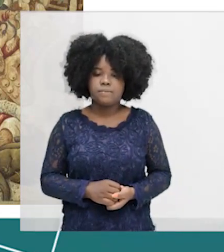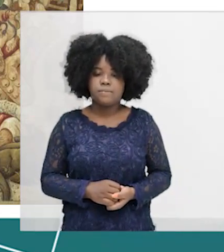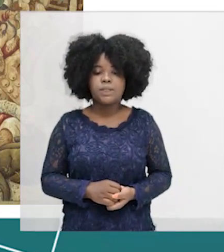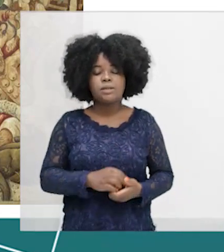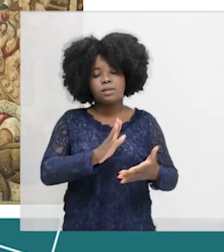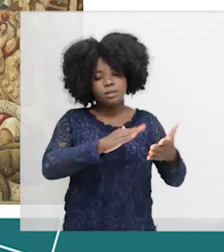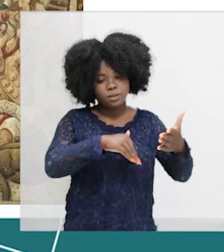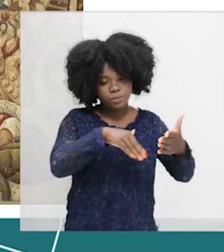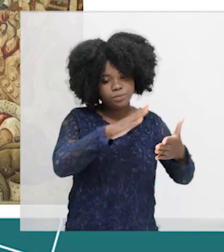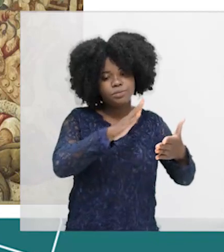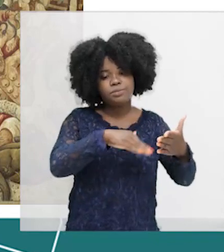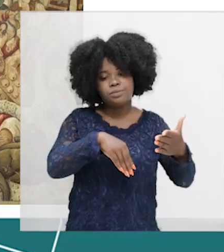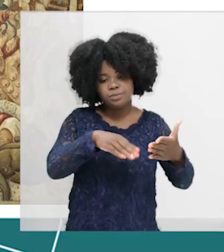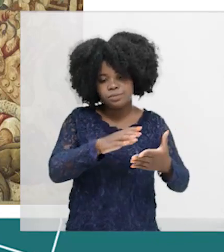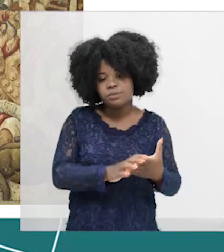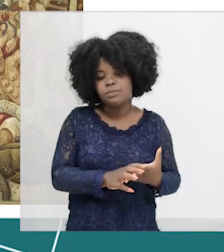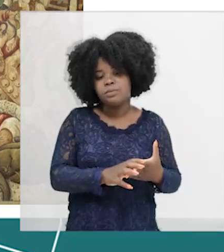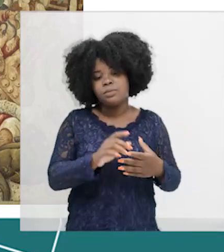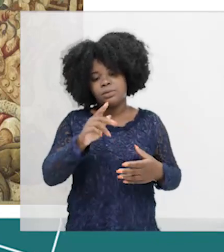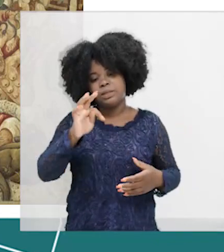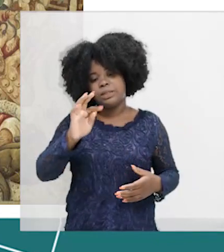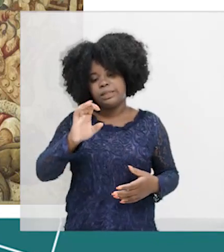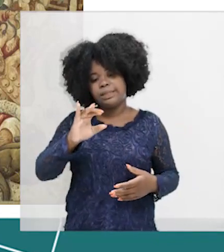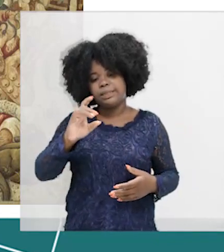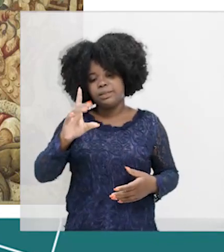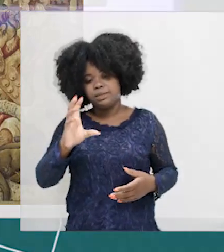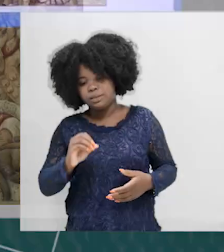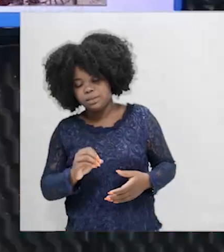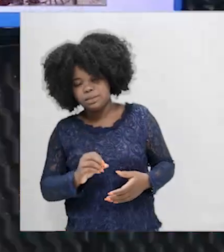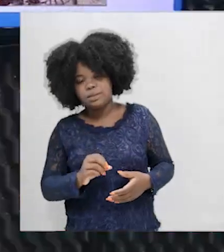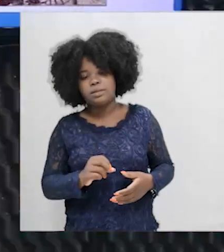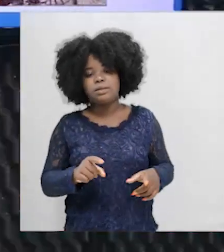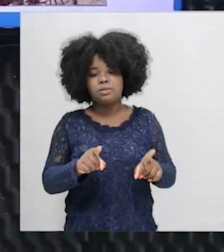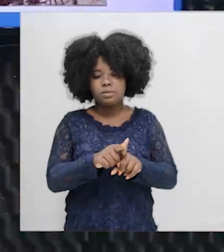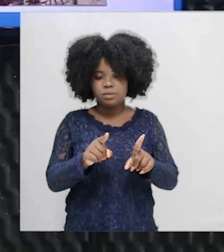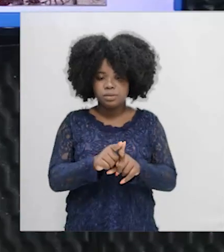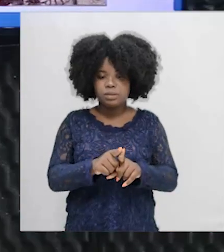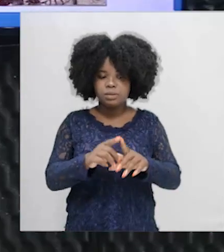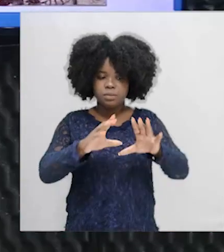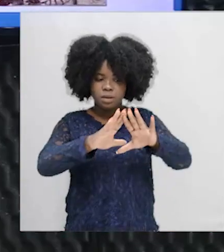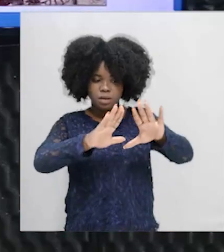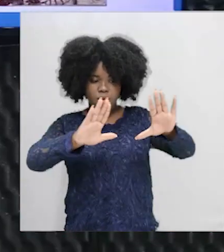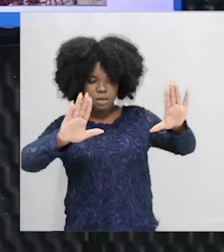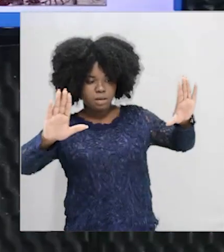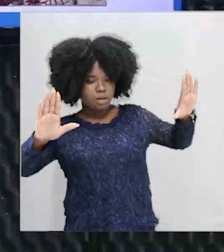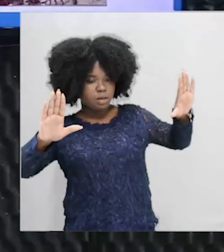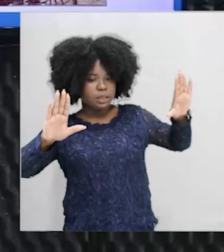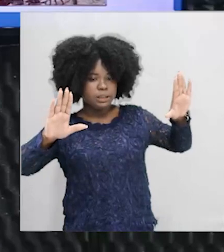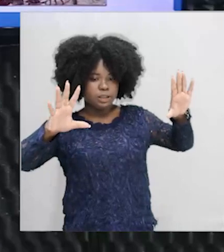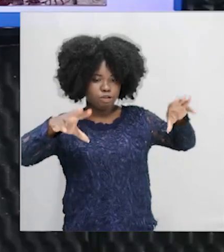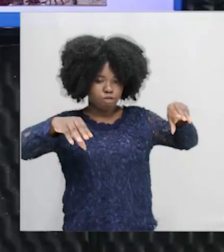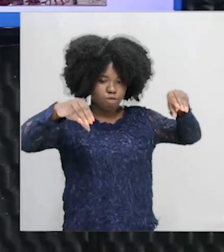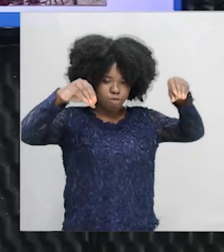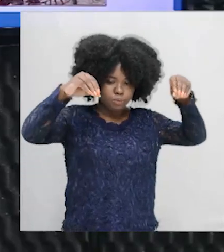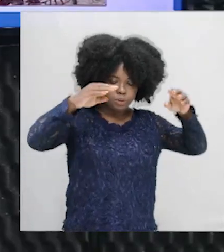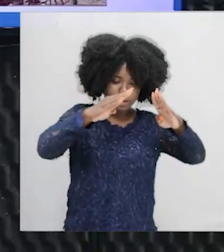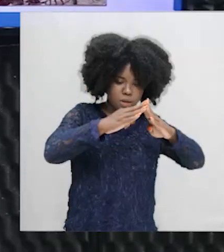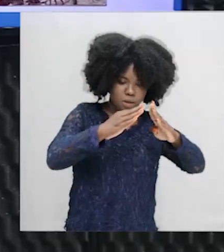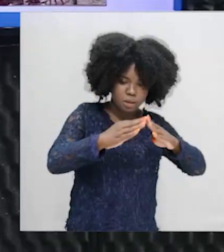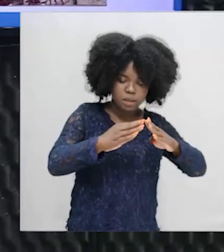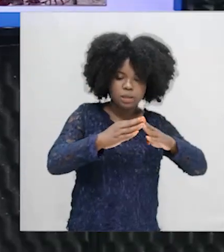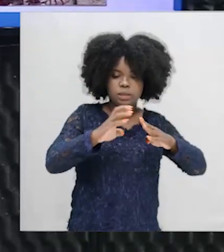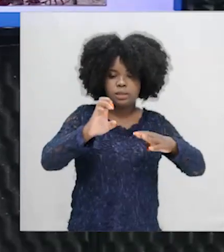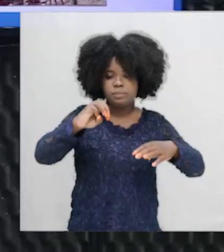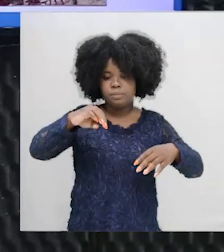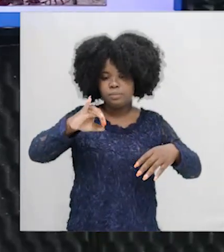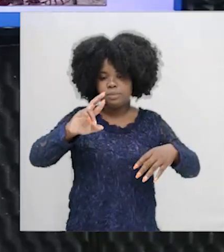essas pinturas feitas em tecidos, essas pinturas feitas em painéis de mesquitas e palácios na casa dos